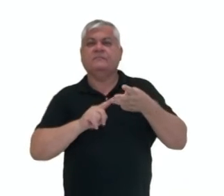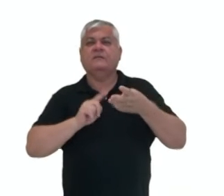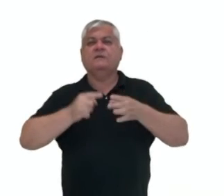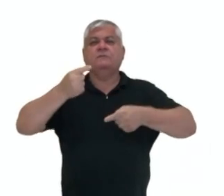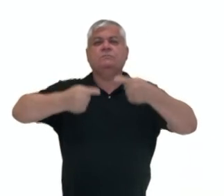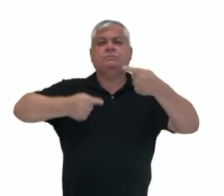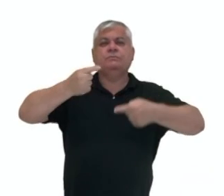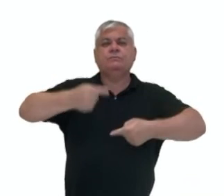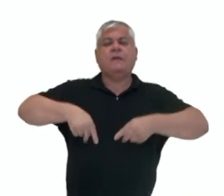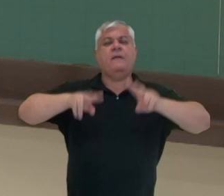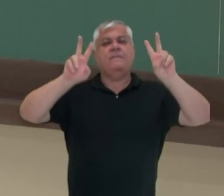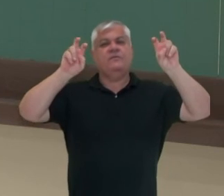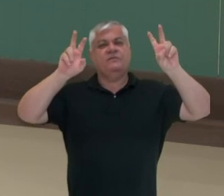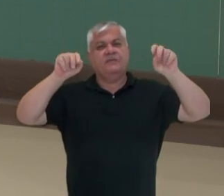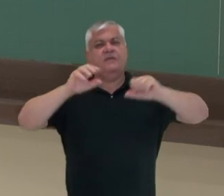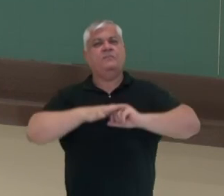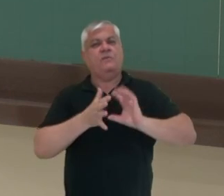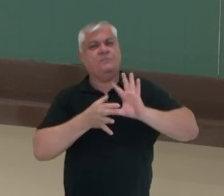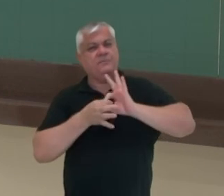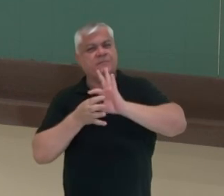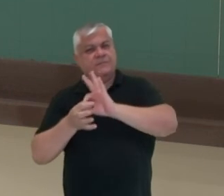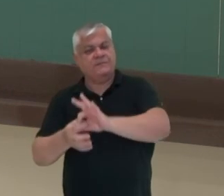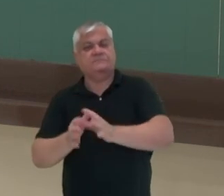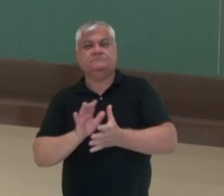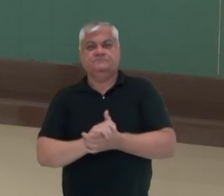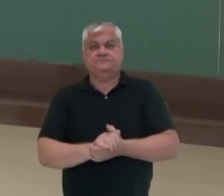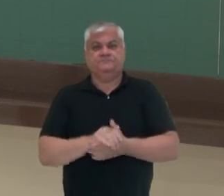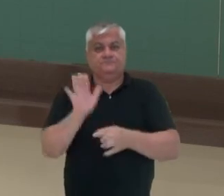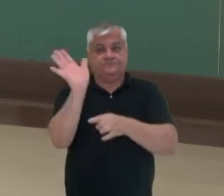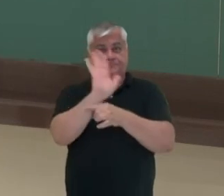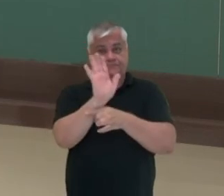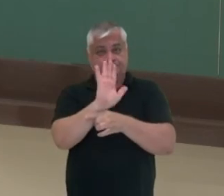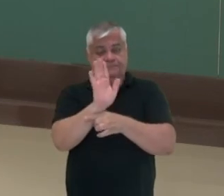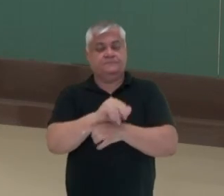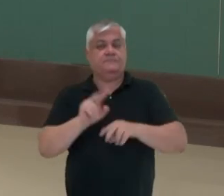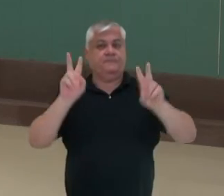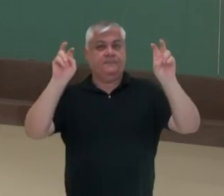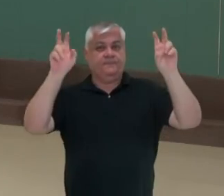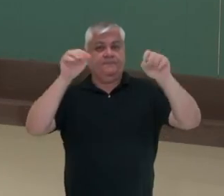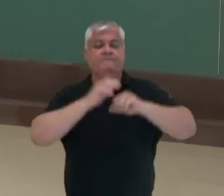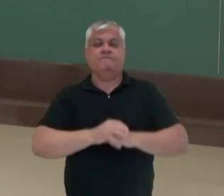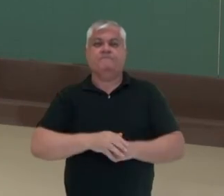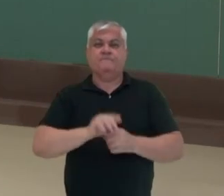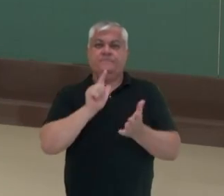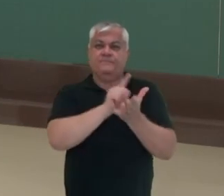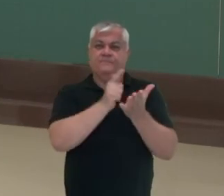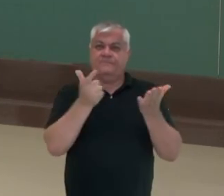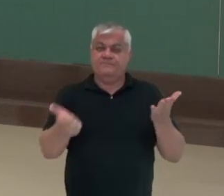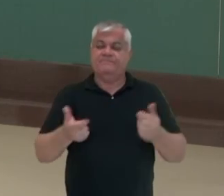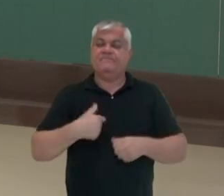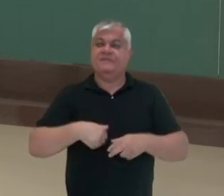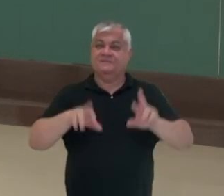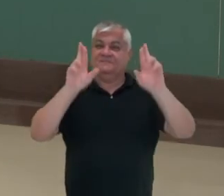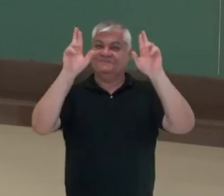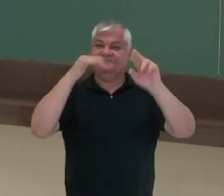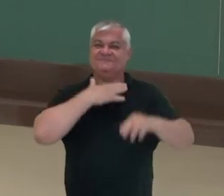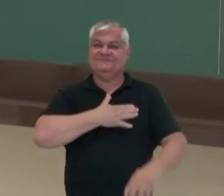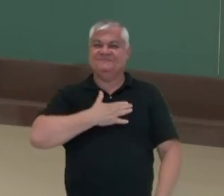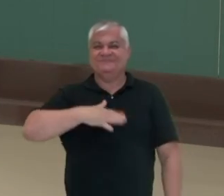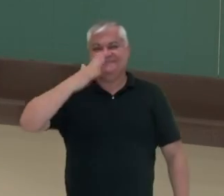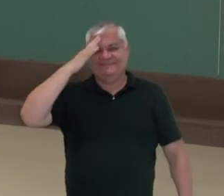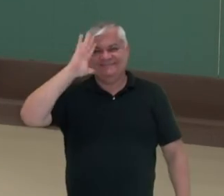temas produzidos por argumentação. Neste vídeo falamos sobre editorial. Espero que vocês tenham